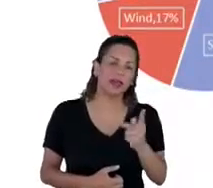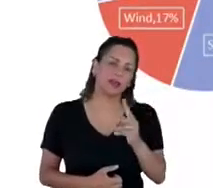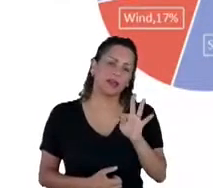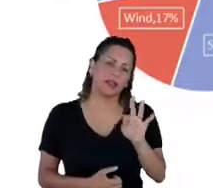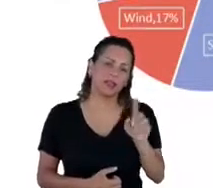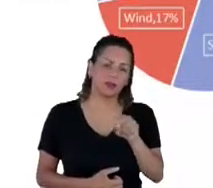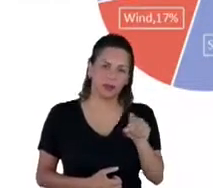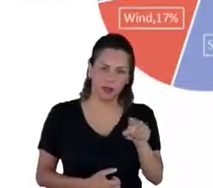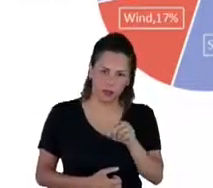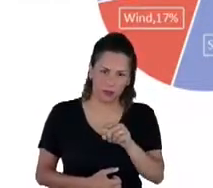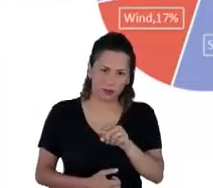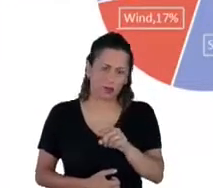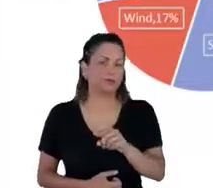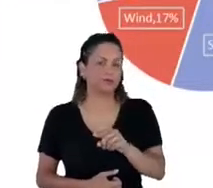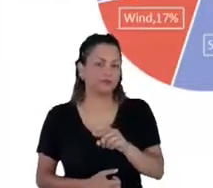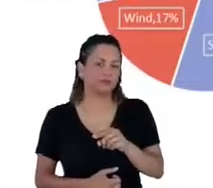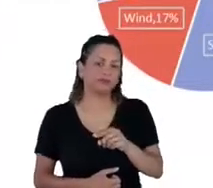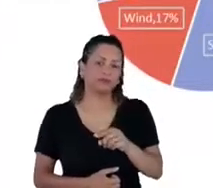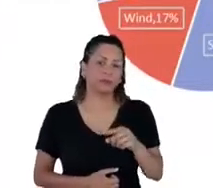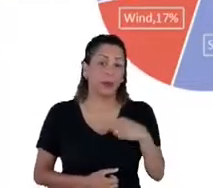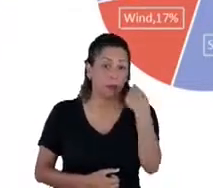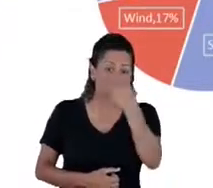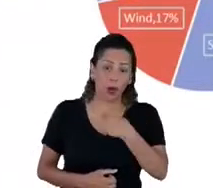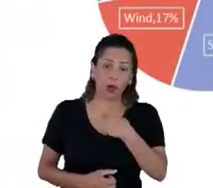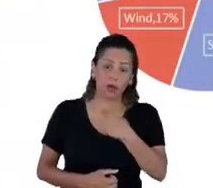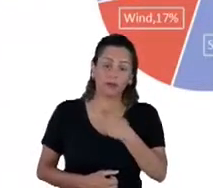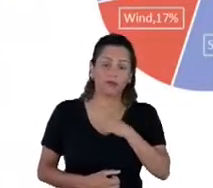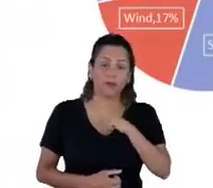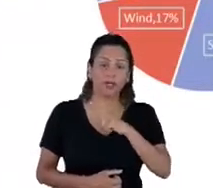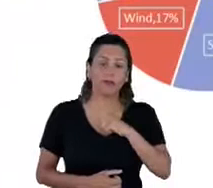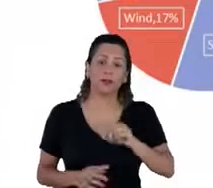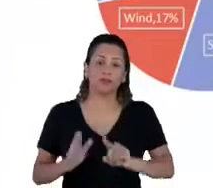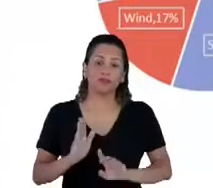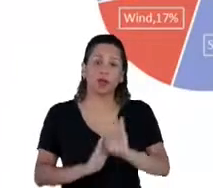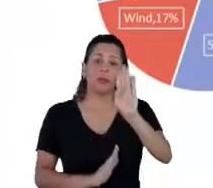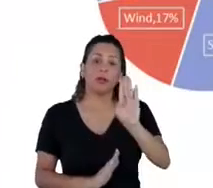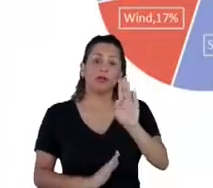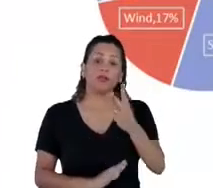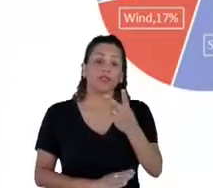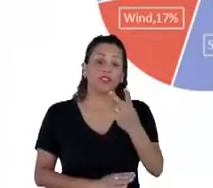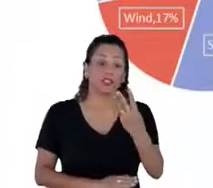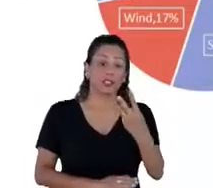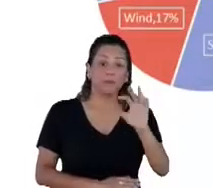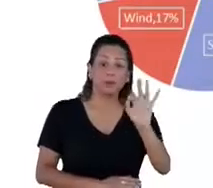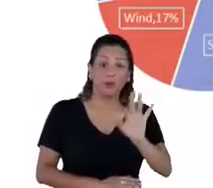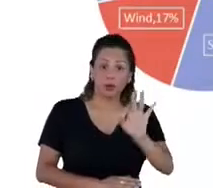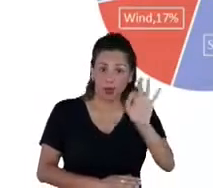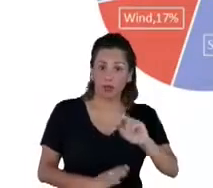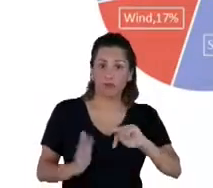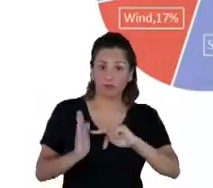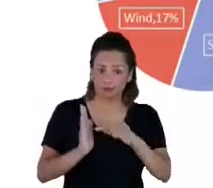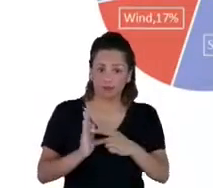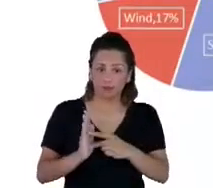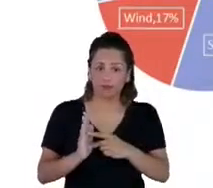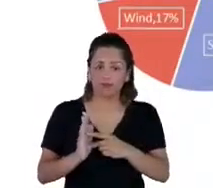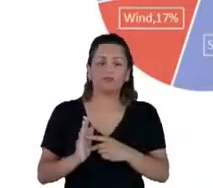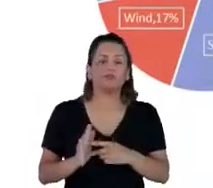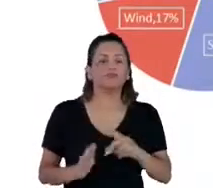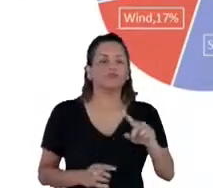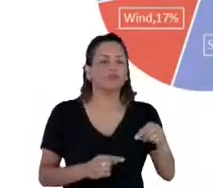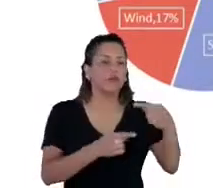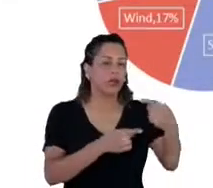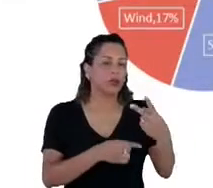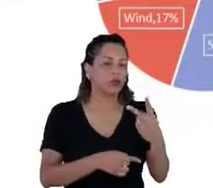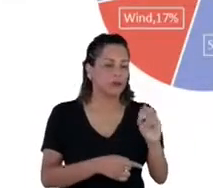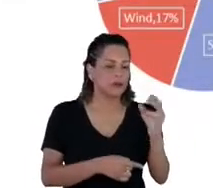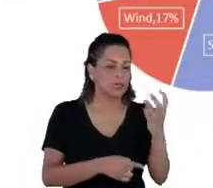ano, um aumento de 23,3%. Em 2050, a capacidade instalada total